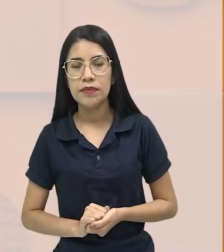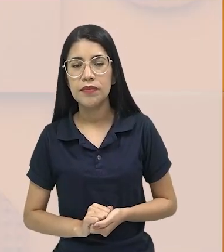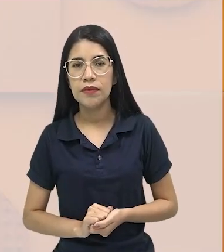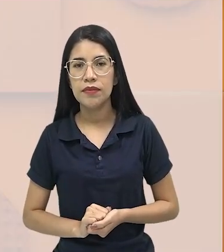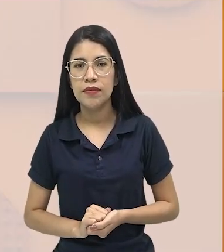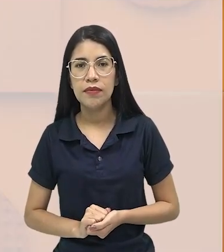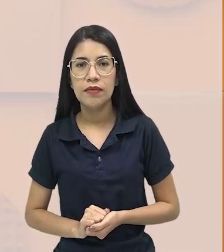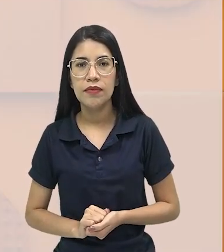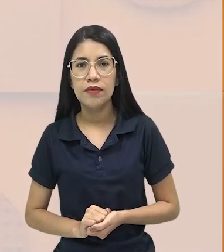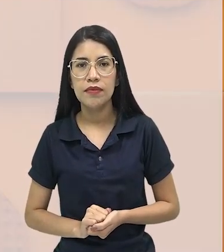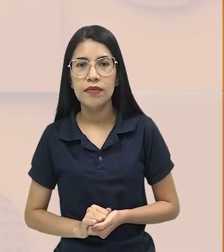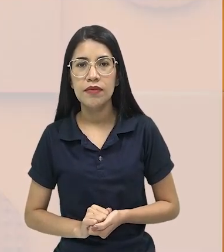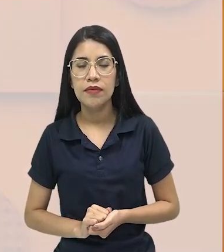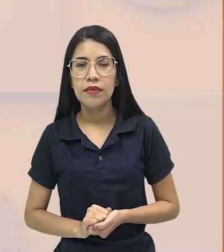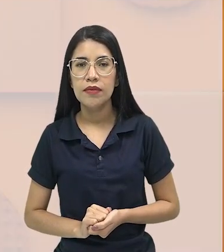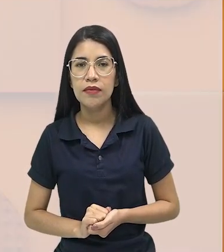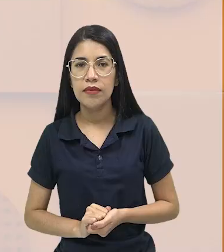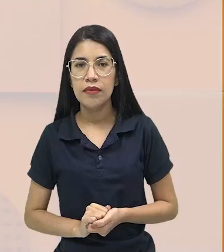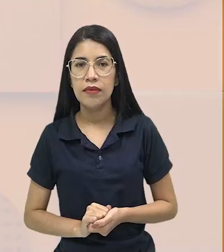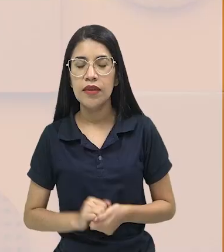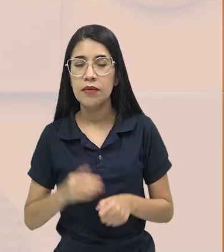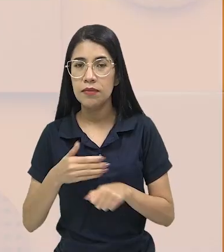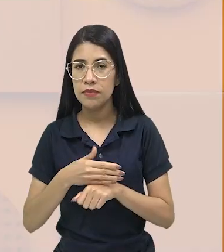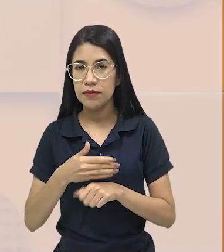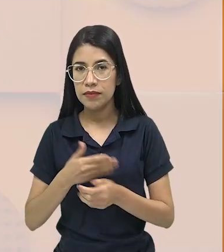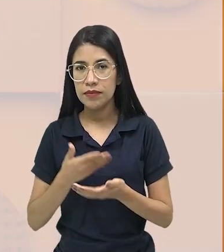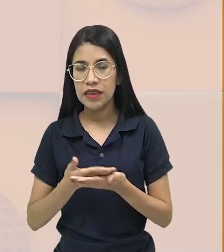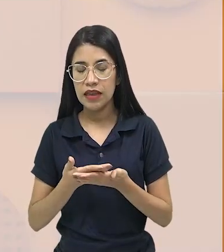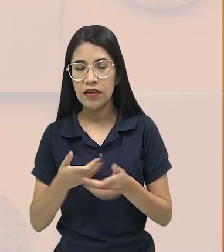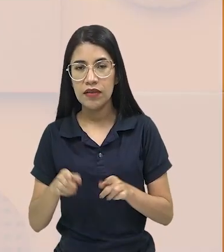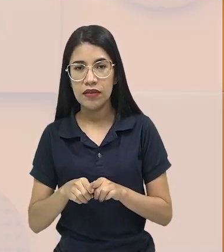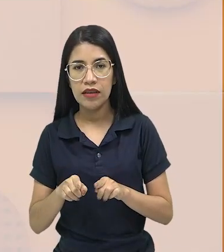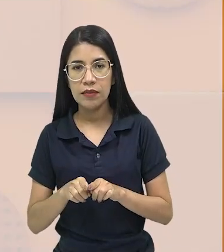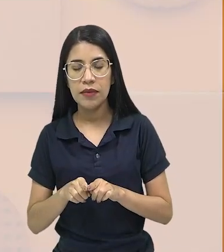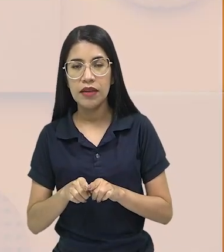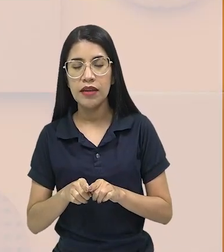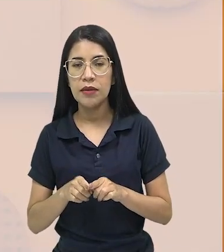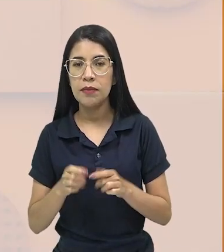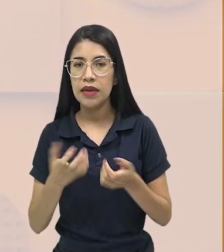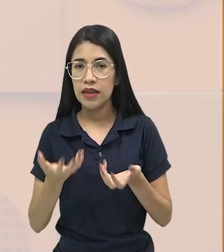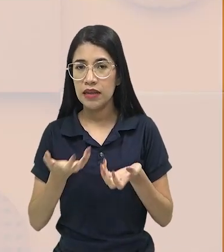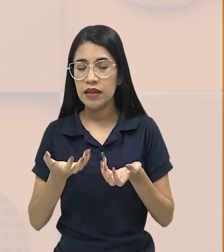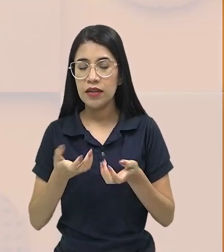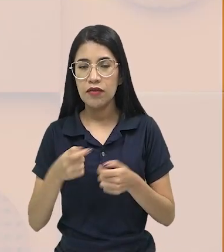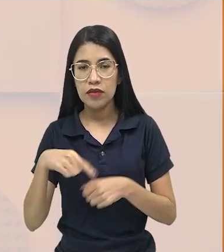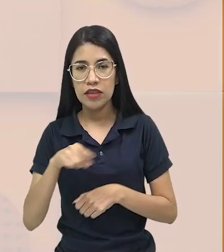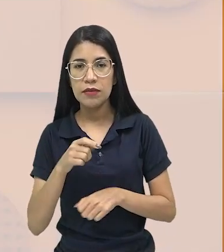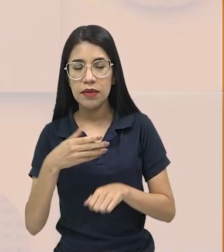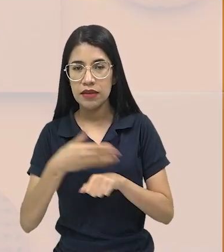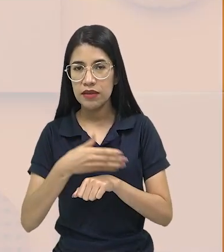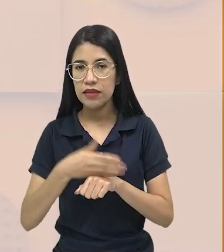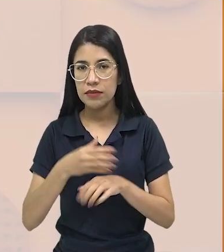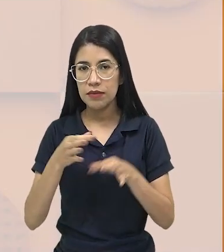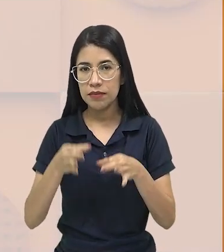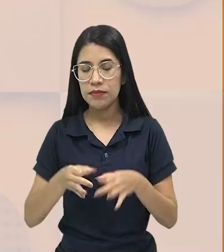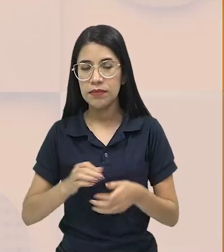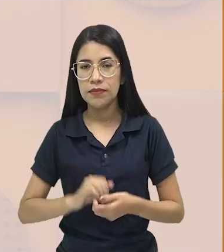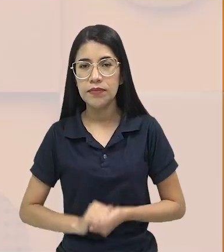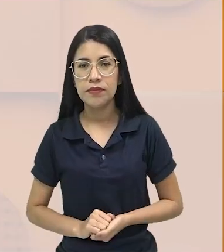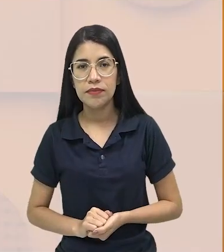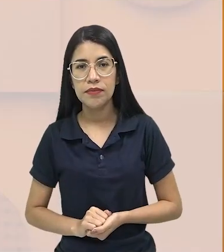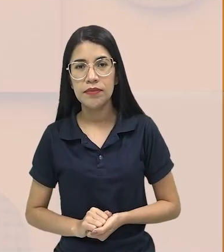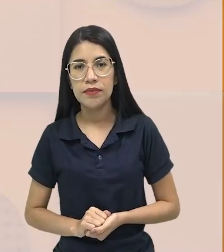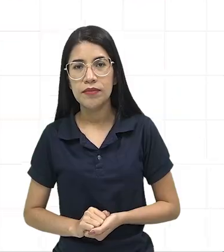claro, participem, tá? De todos os momentos, nós queremos a participação integral de vocês. Então, vamos